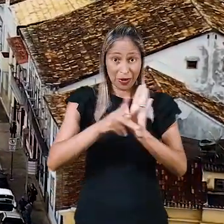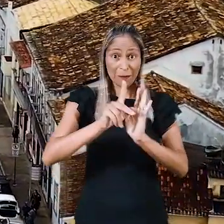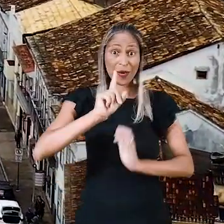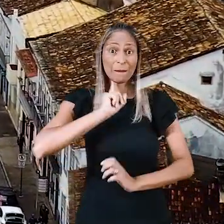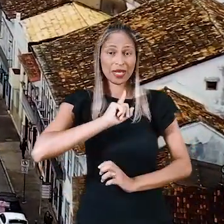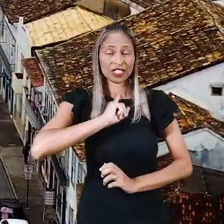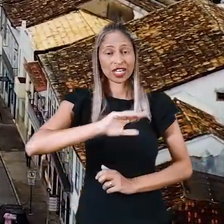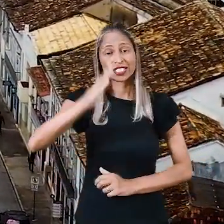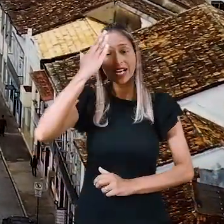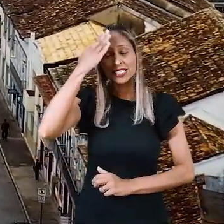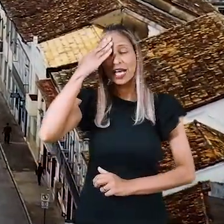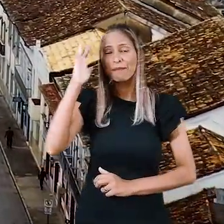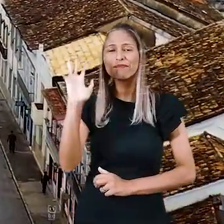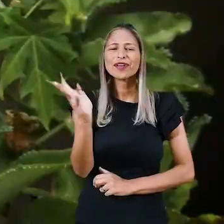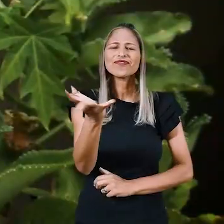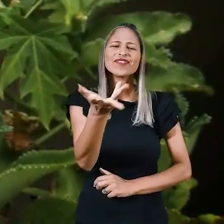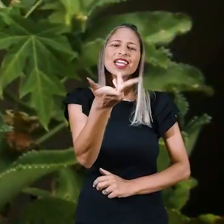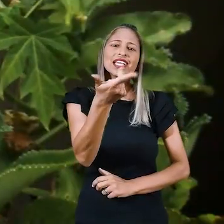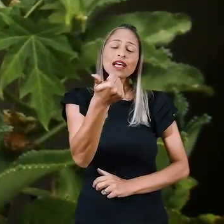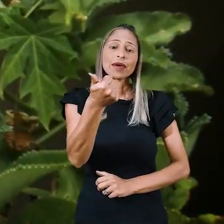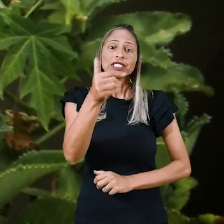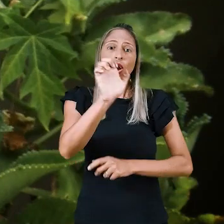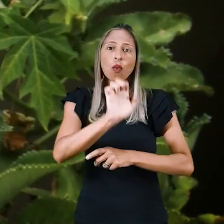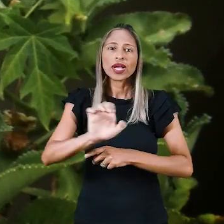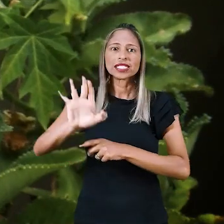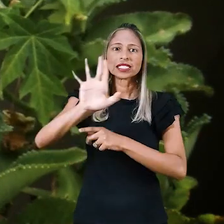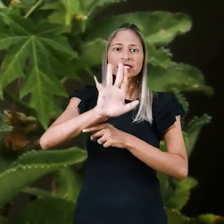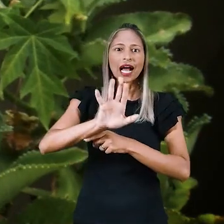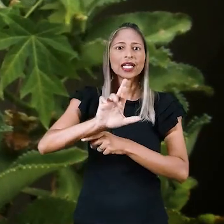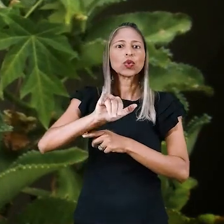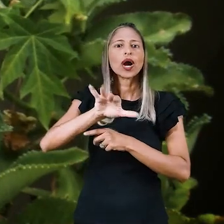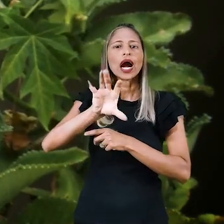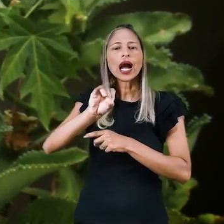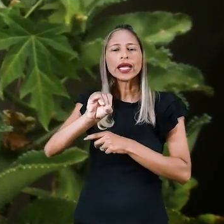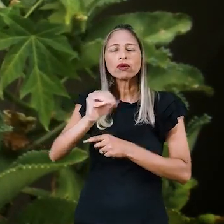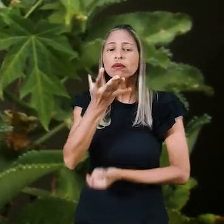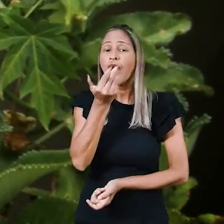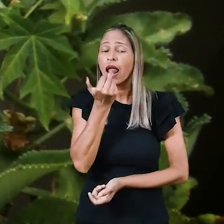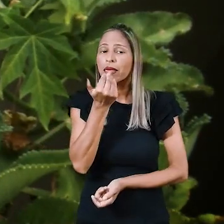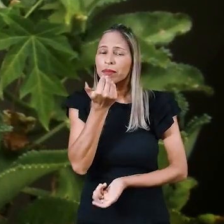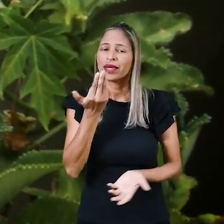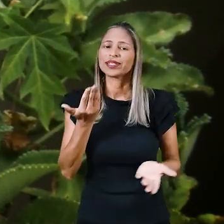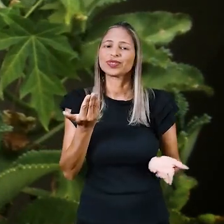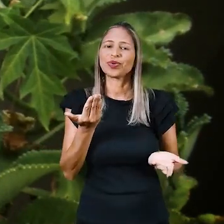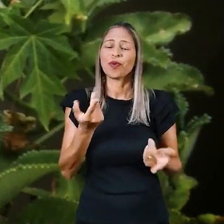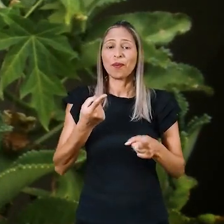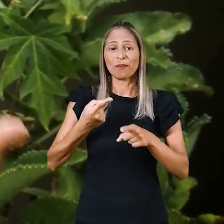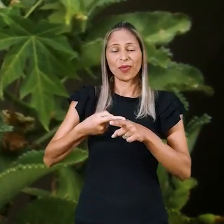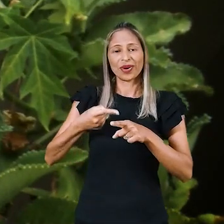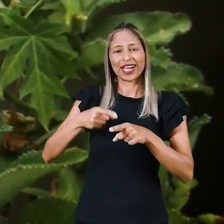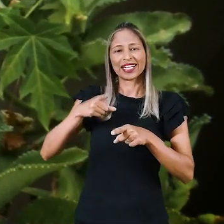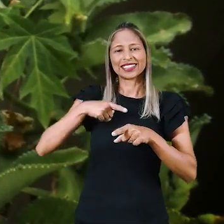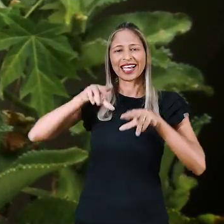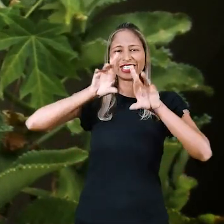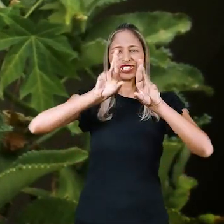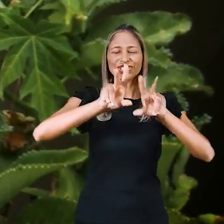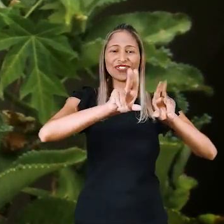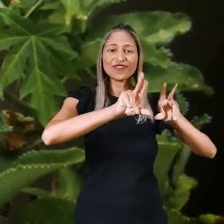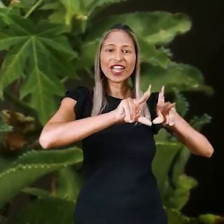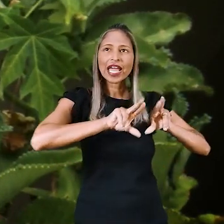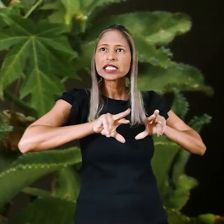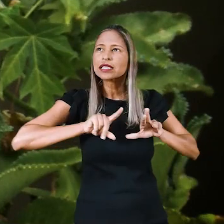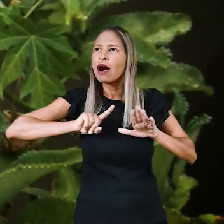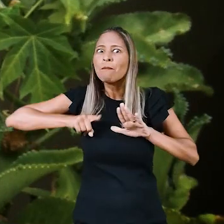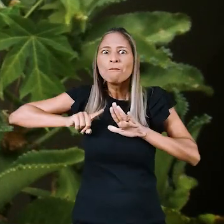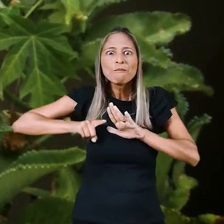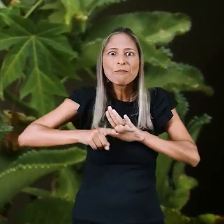Minas Gerais, a gente sabe perfeitamente que é um estado riquíssimo em alimento, justamente porque tem uma